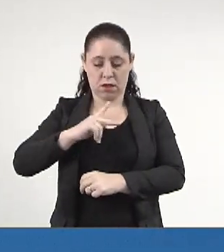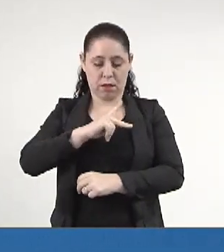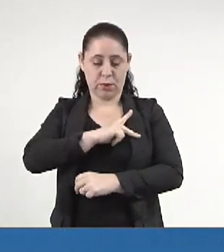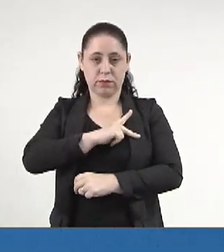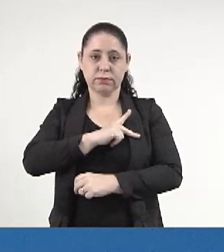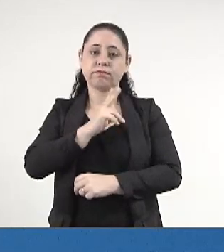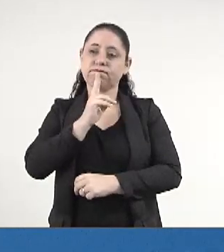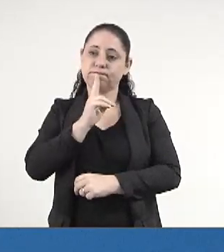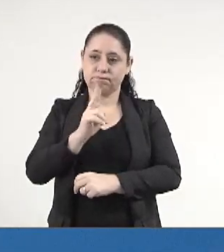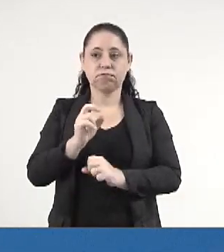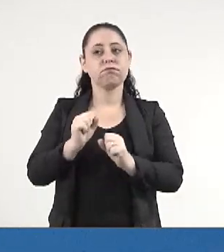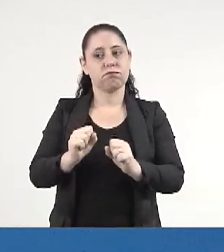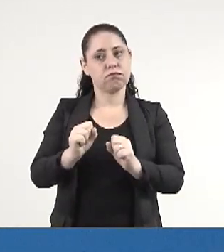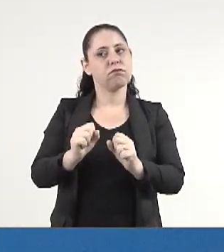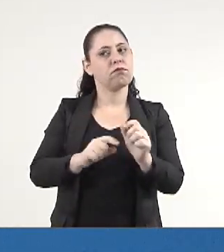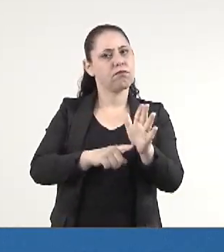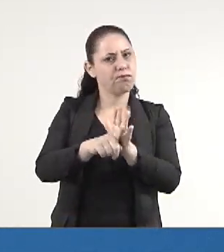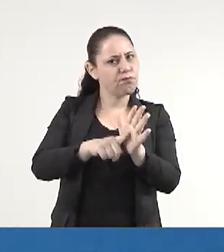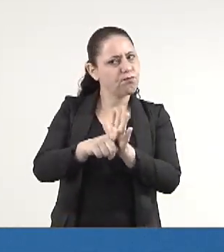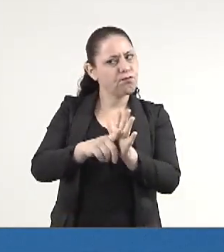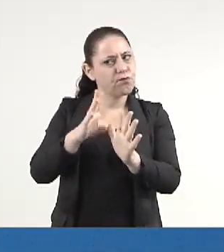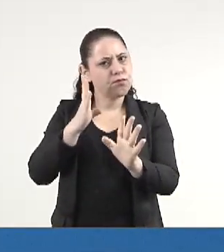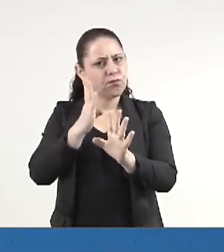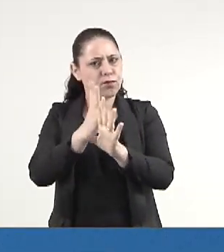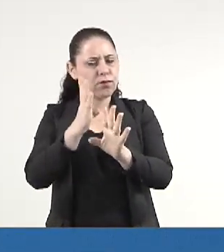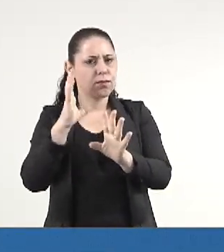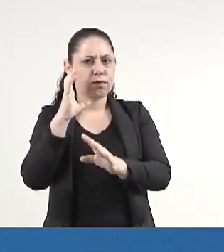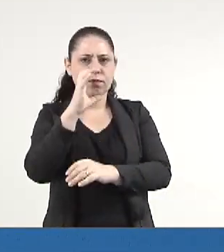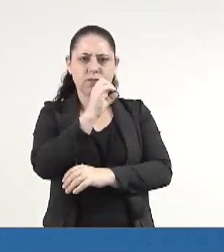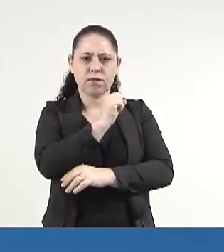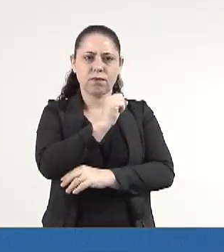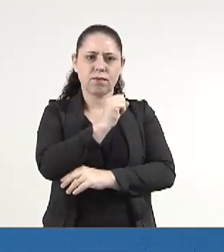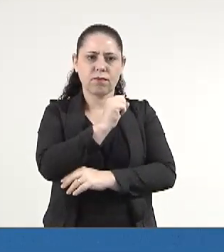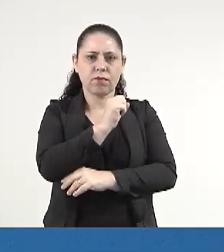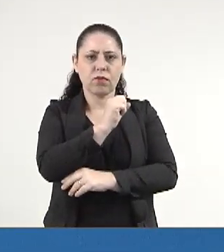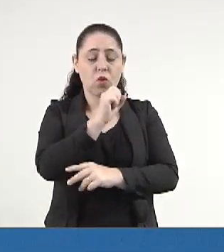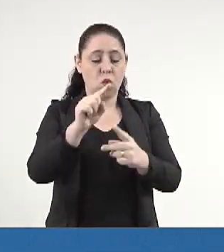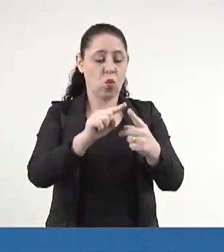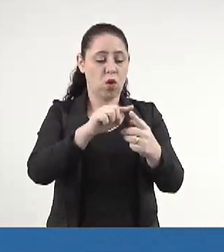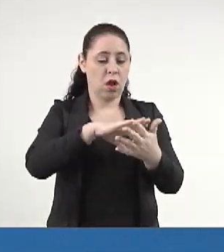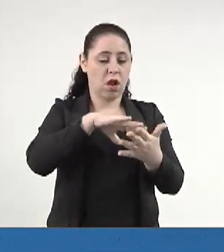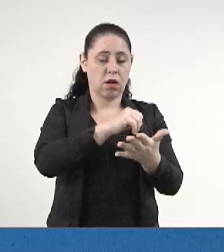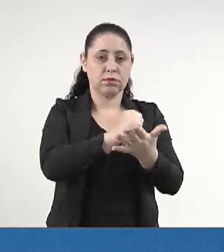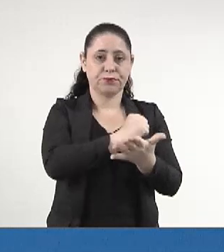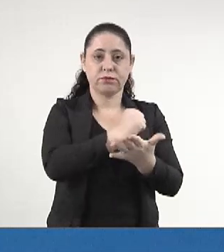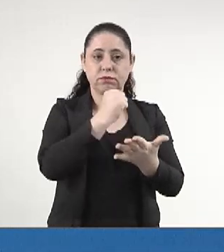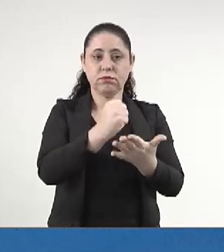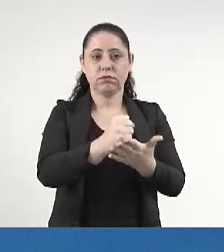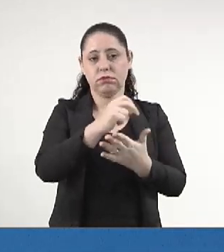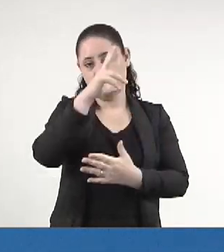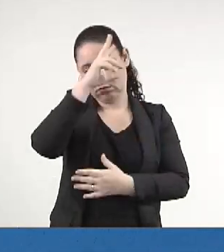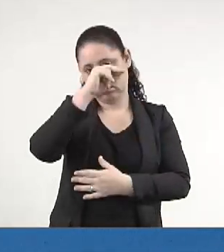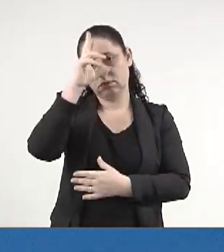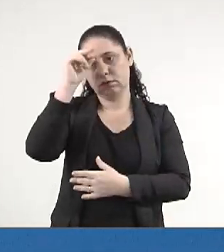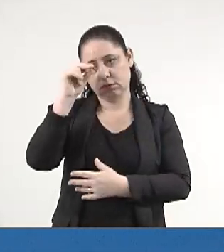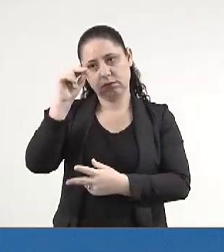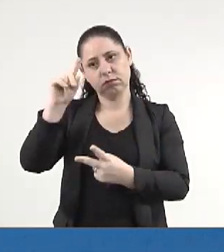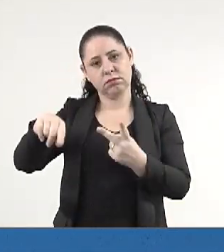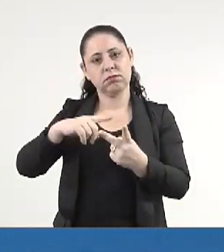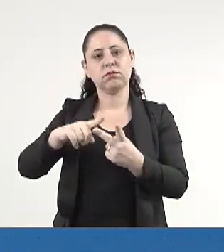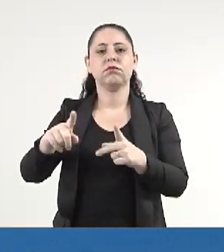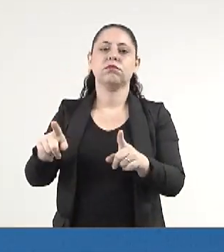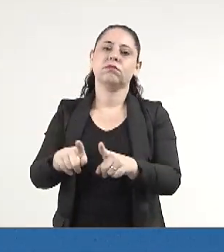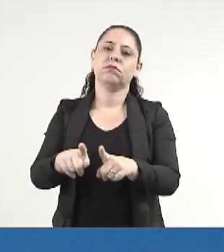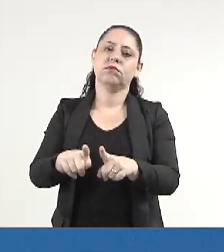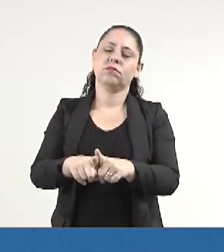Público agilize providência para investigar tanto o contrato da Prefeitura como a